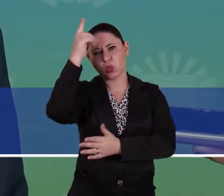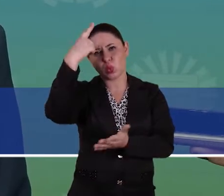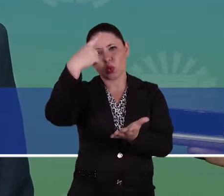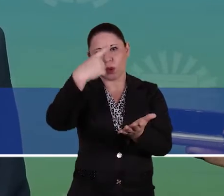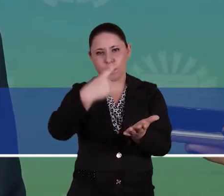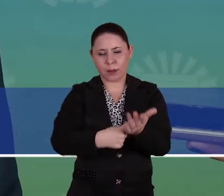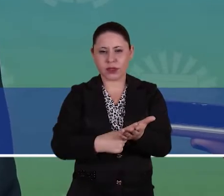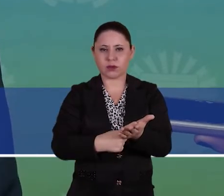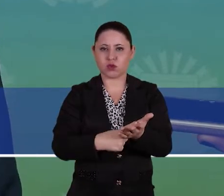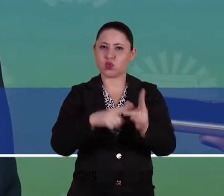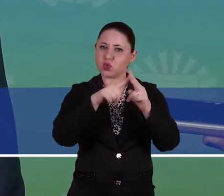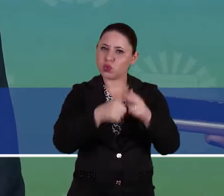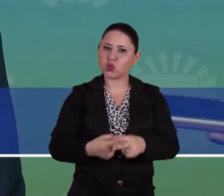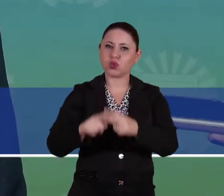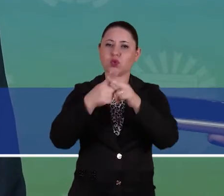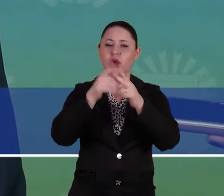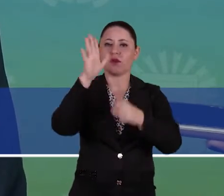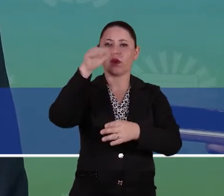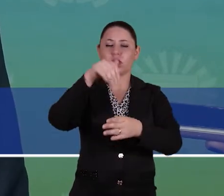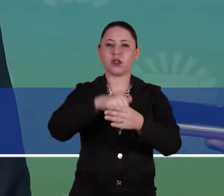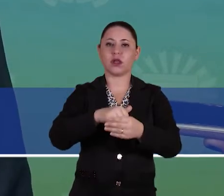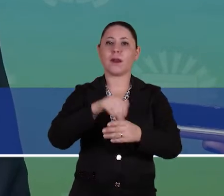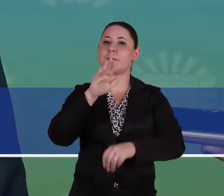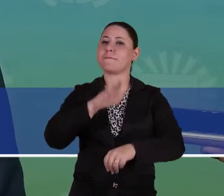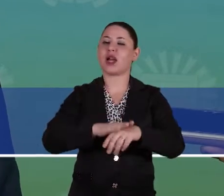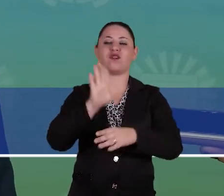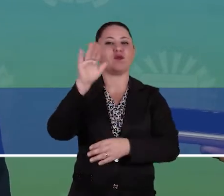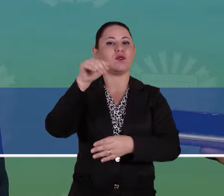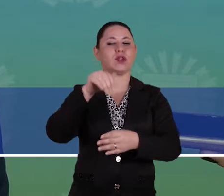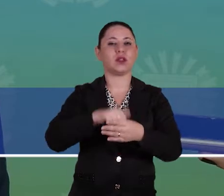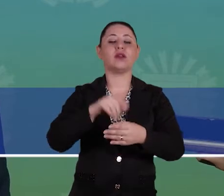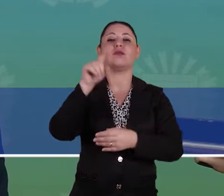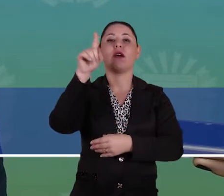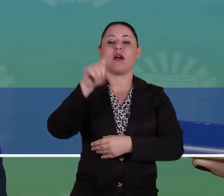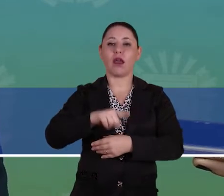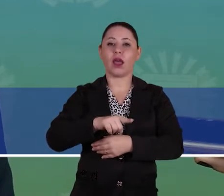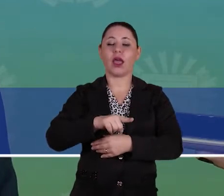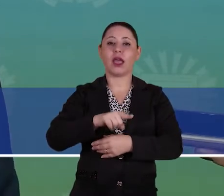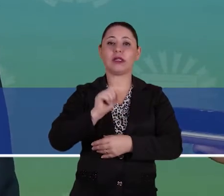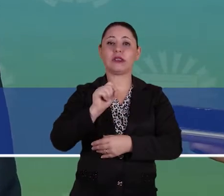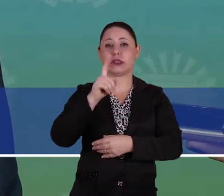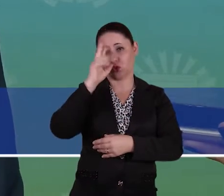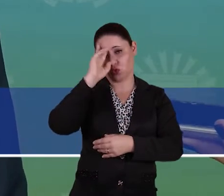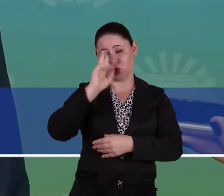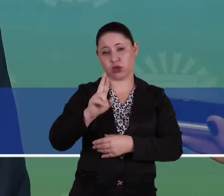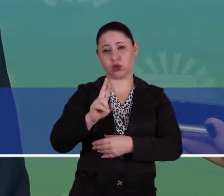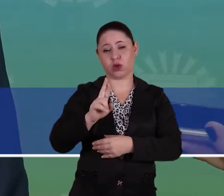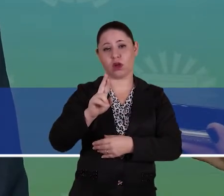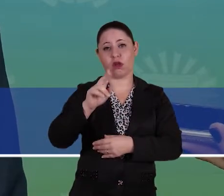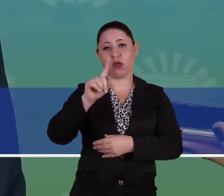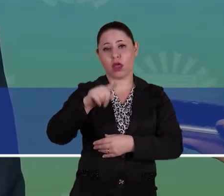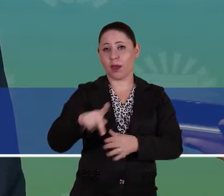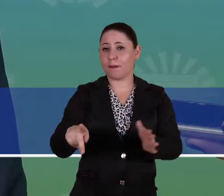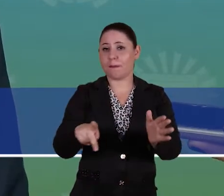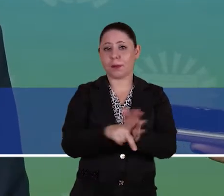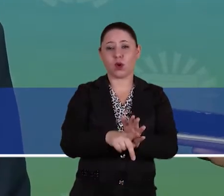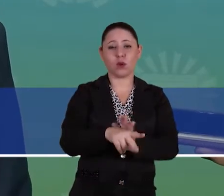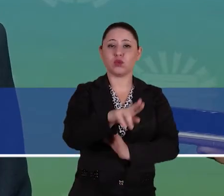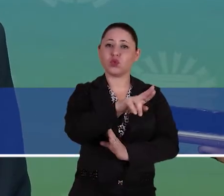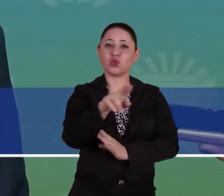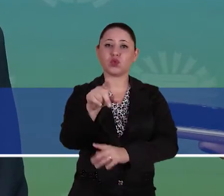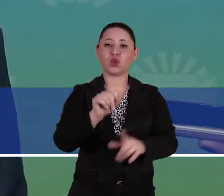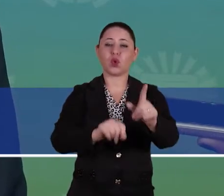ao consenso de manutenção das eleições e o mais votado, efetivamente, seja